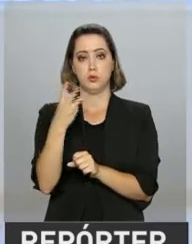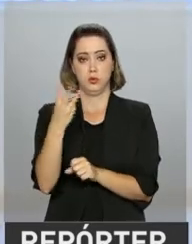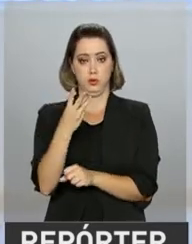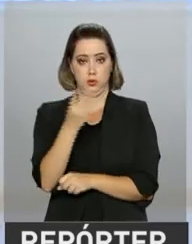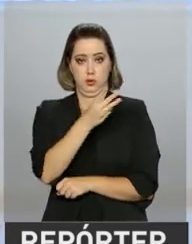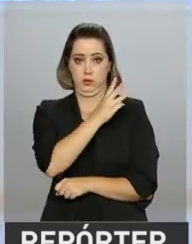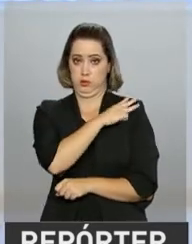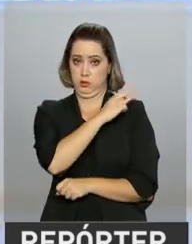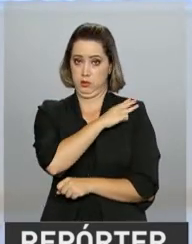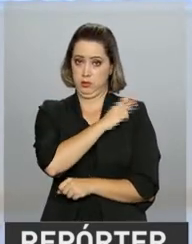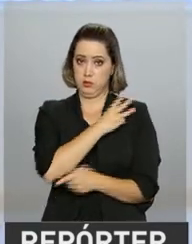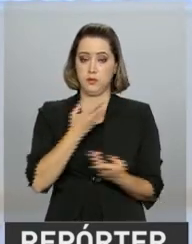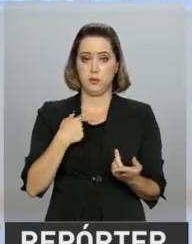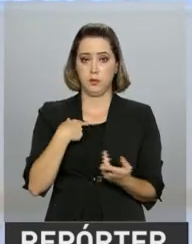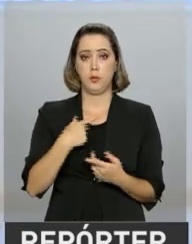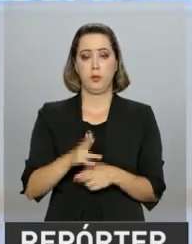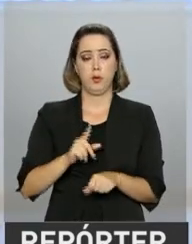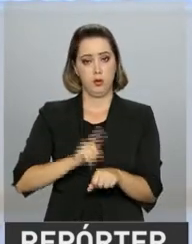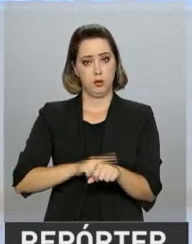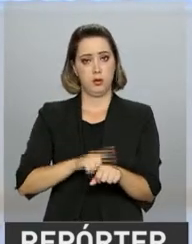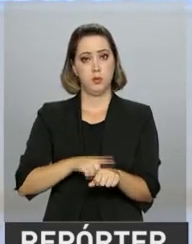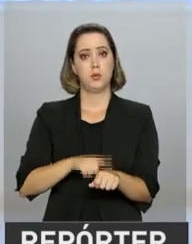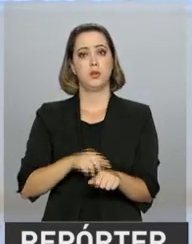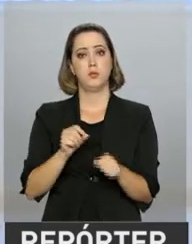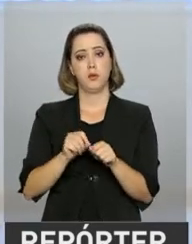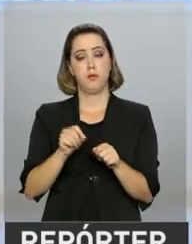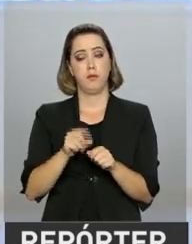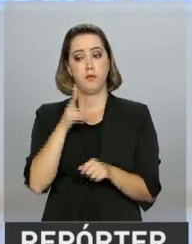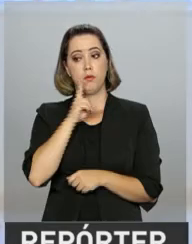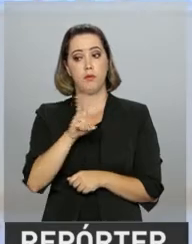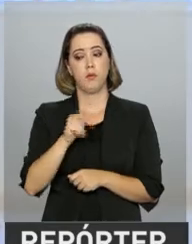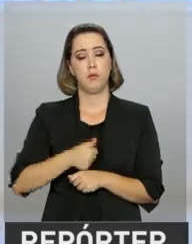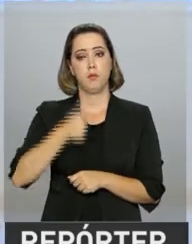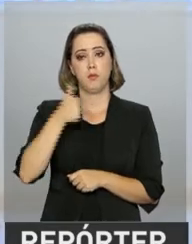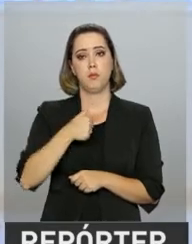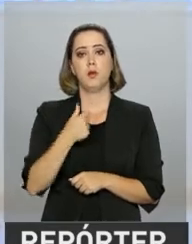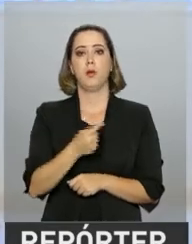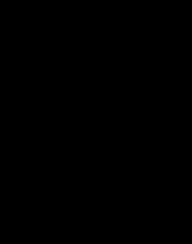e também vai sobrar um tempo maior para conseguir revisar as matérias do primeiro do segundo ano que também caiu nenhum